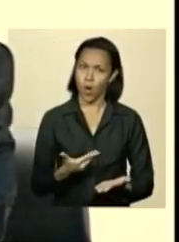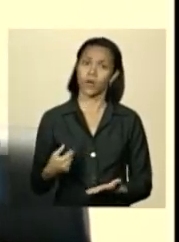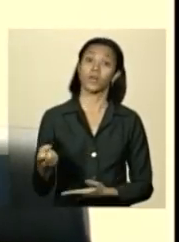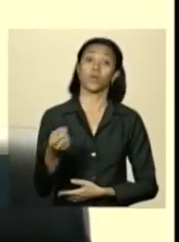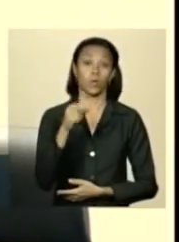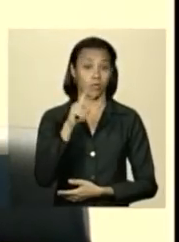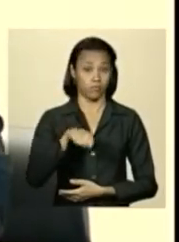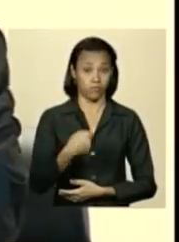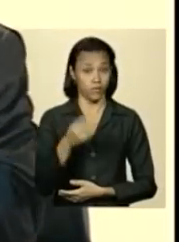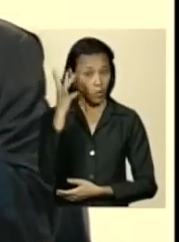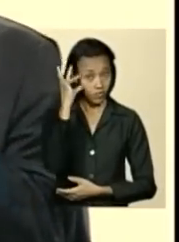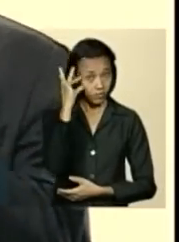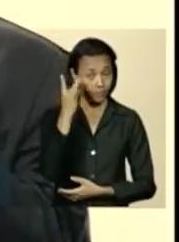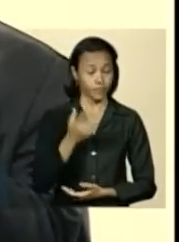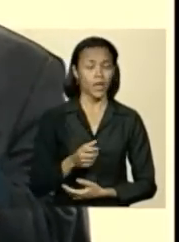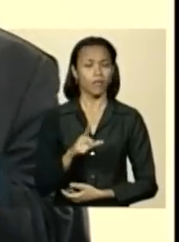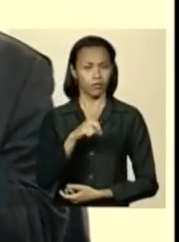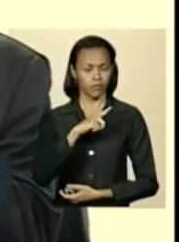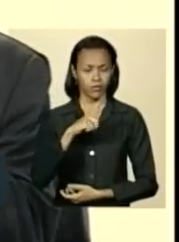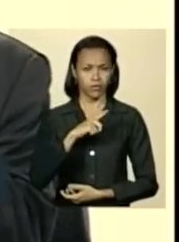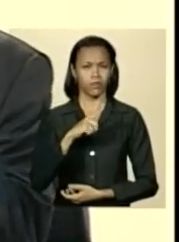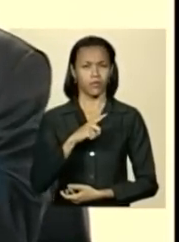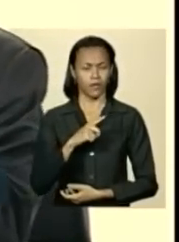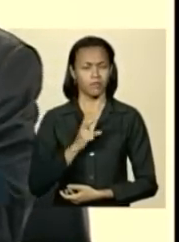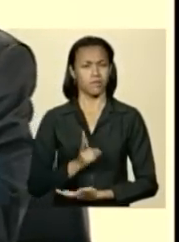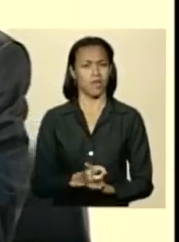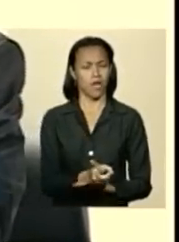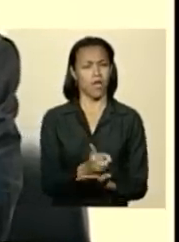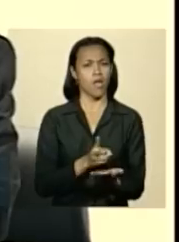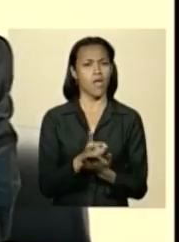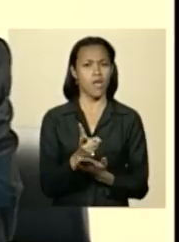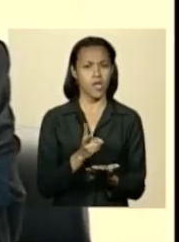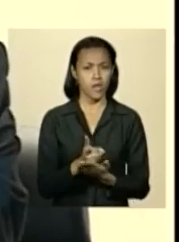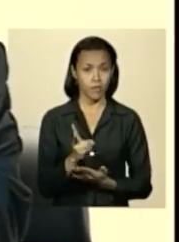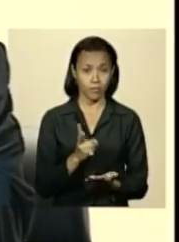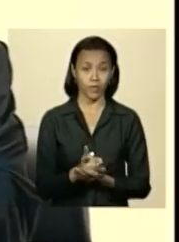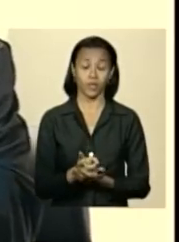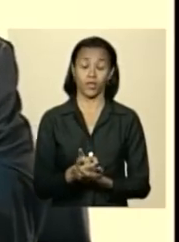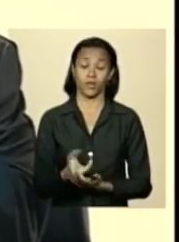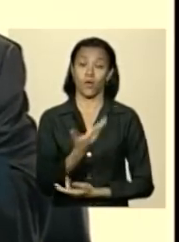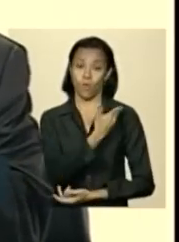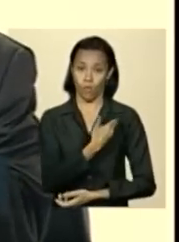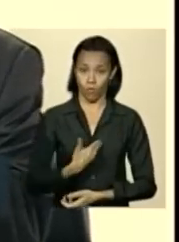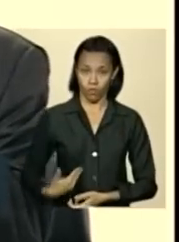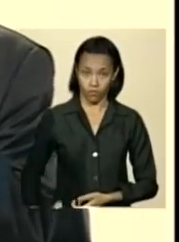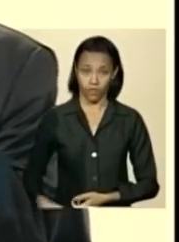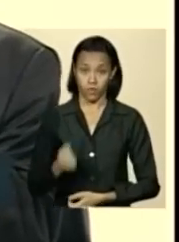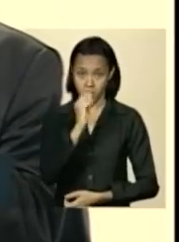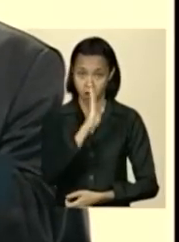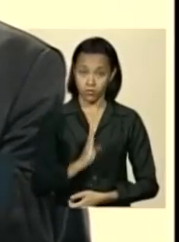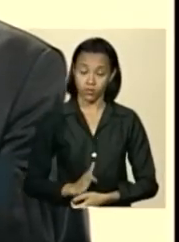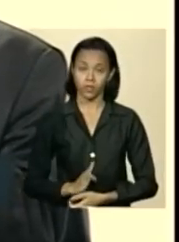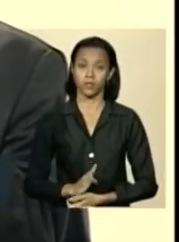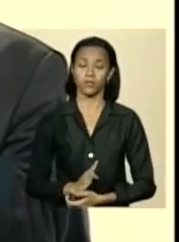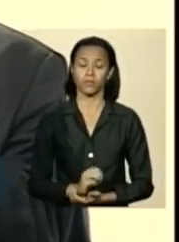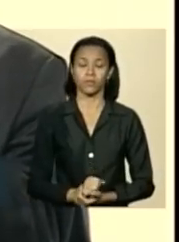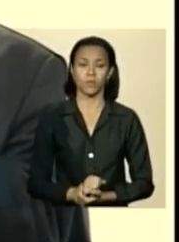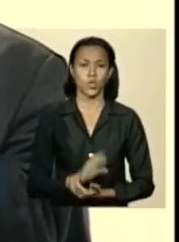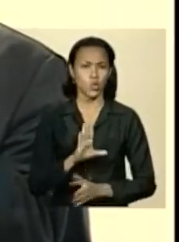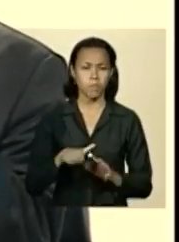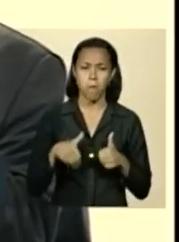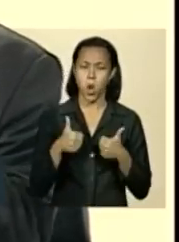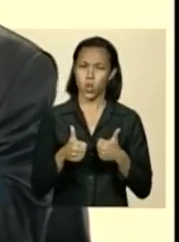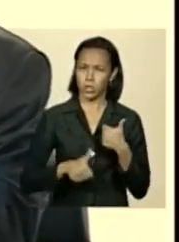D tem paulatinamente resgatado o papel do estado brasileiro para prestar os